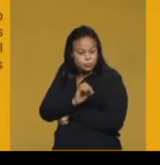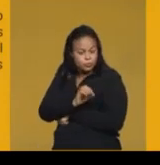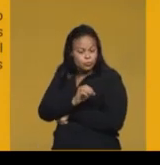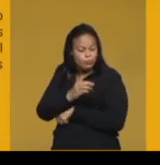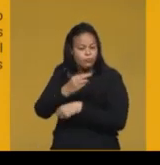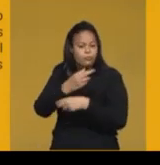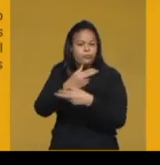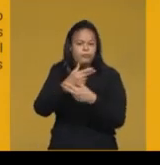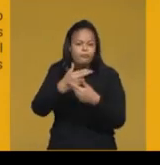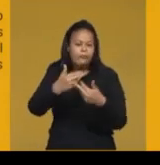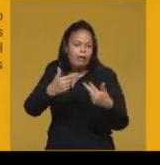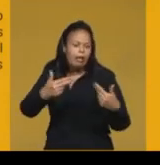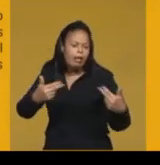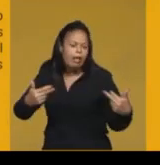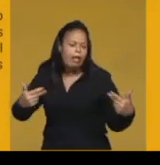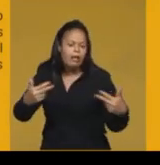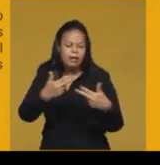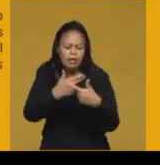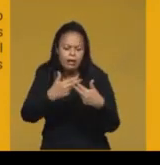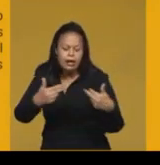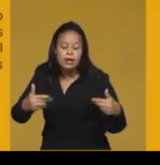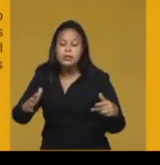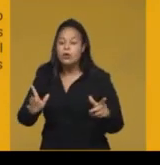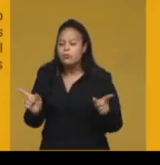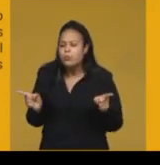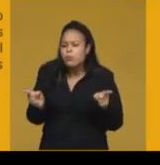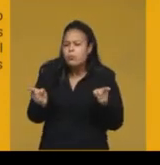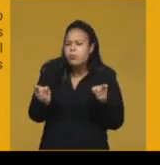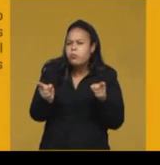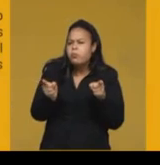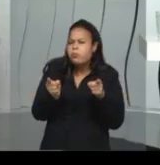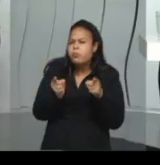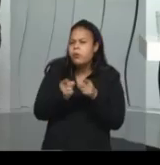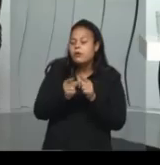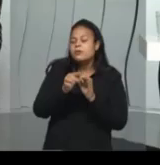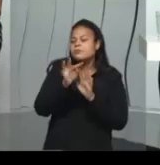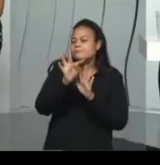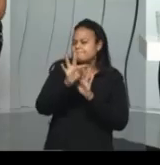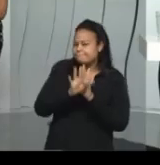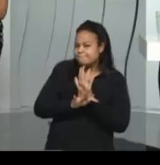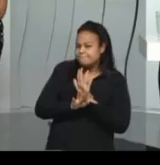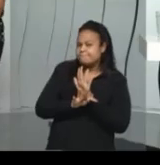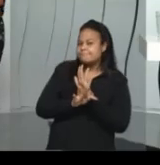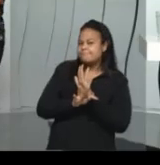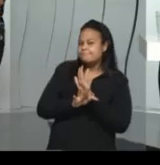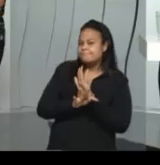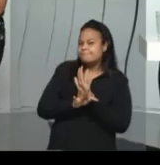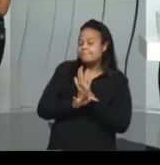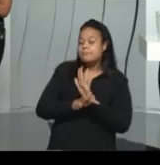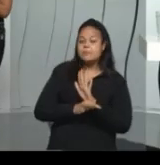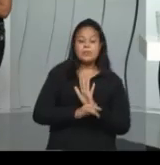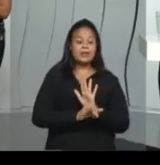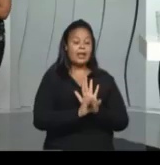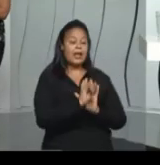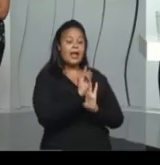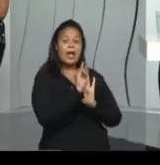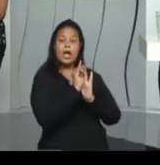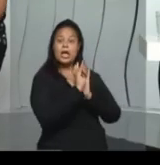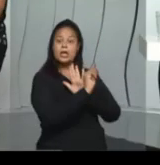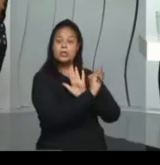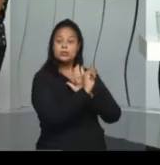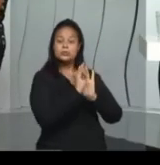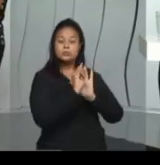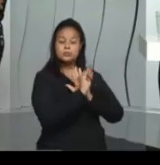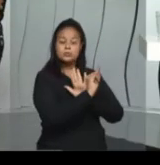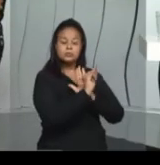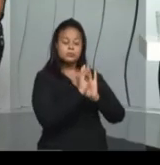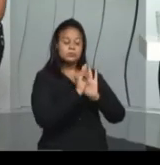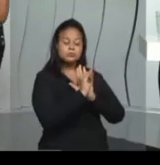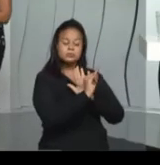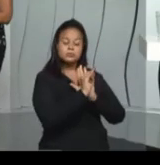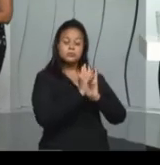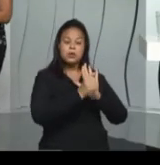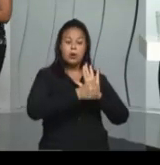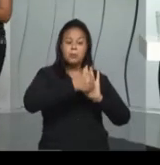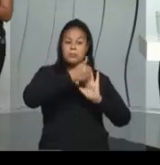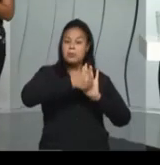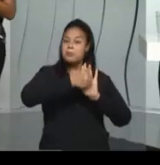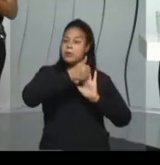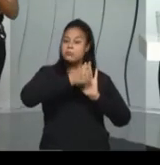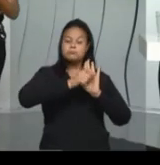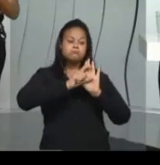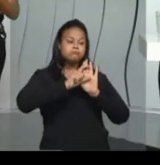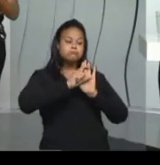coisas políticas. Olha, delimitou a situação. A introdução, nós já comentamos aqui, os primeiros